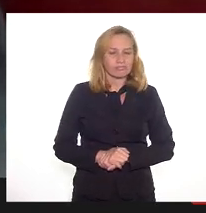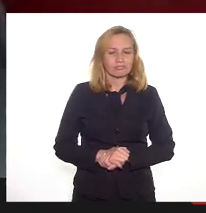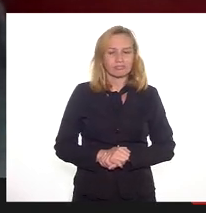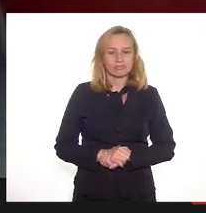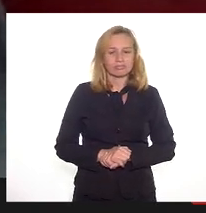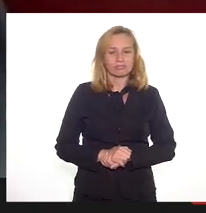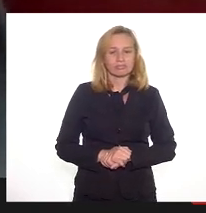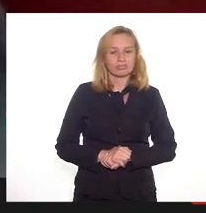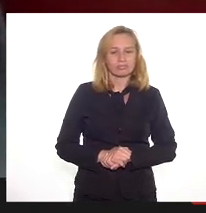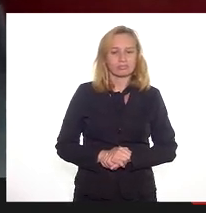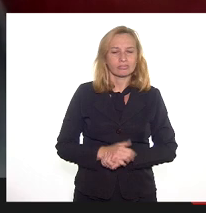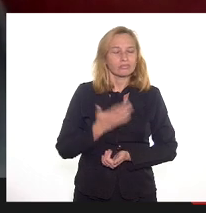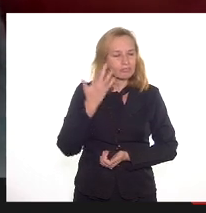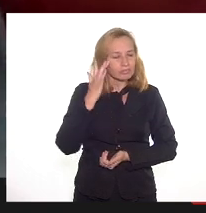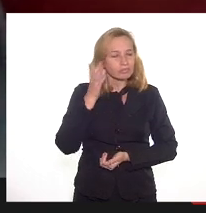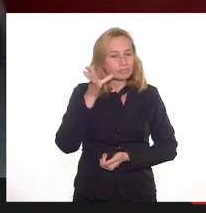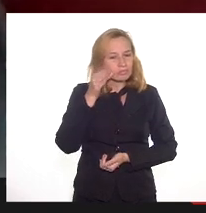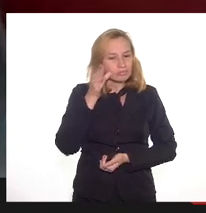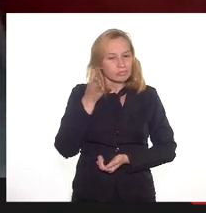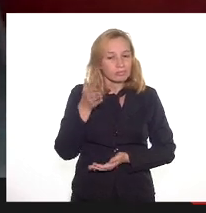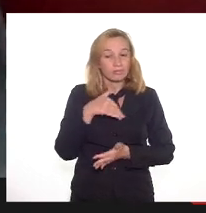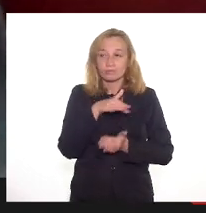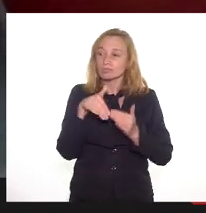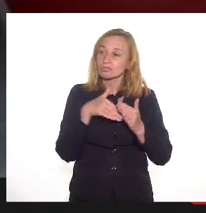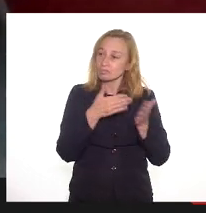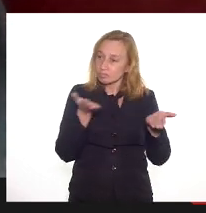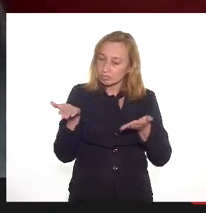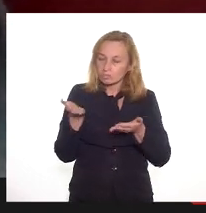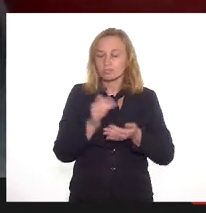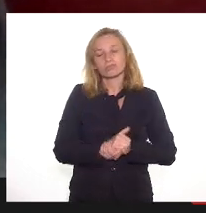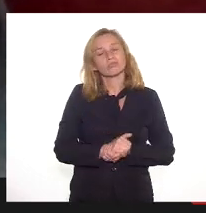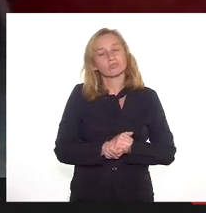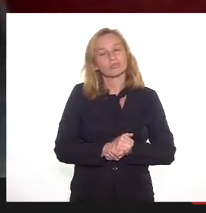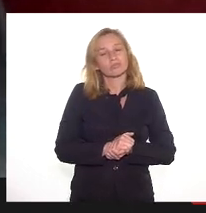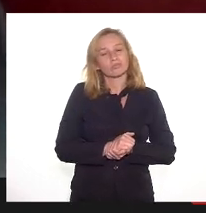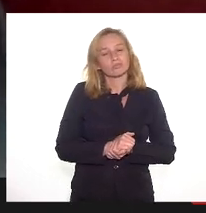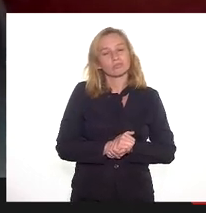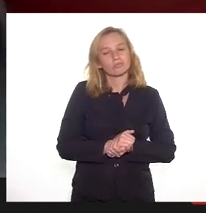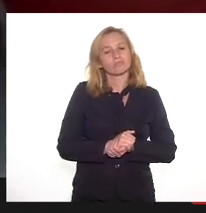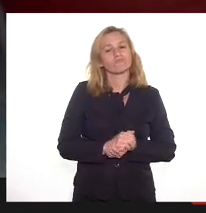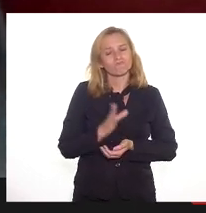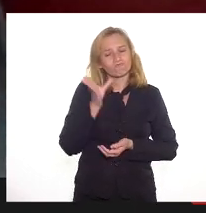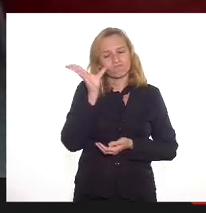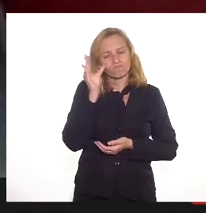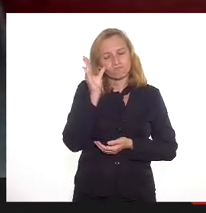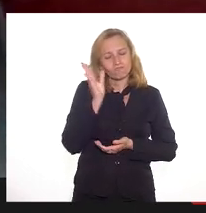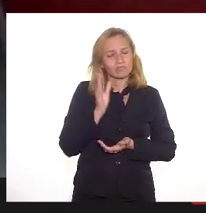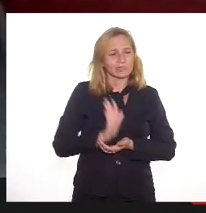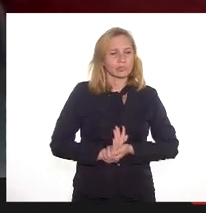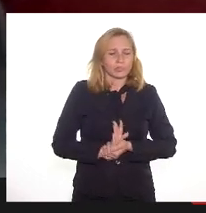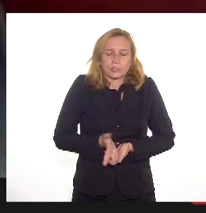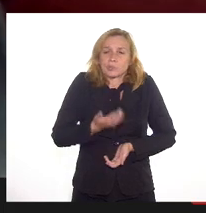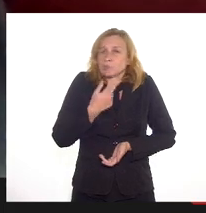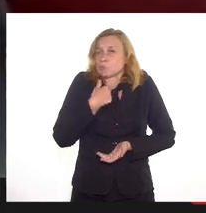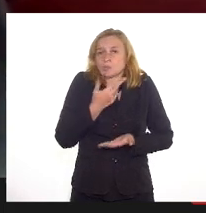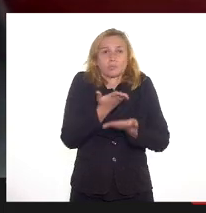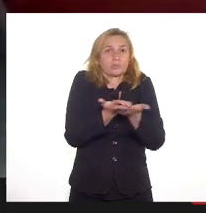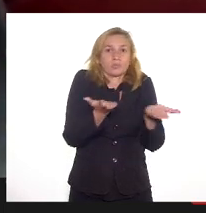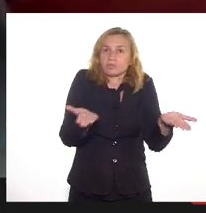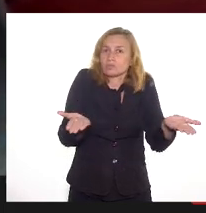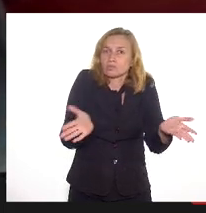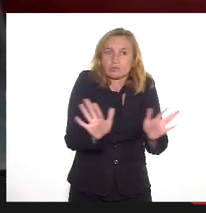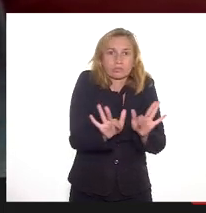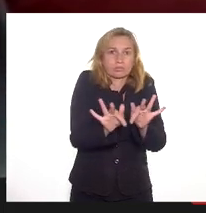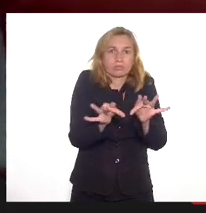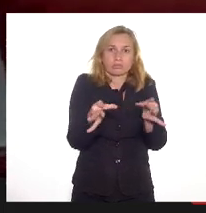que existe assim, interesse de ambas as partes e esses interesses eles não podem se perder